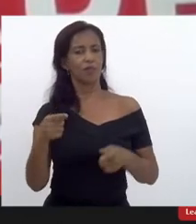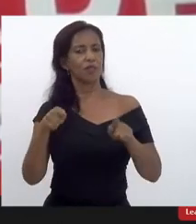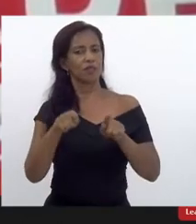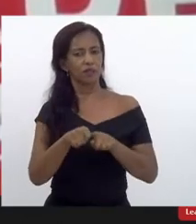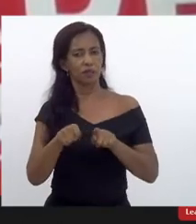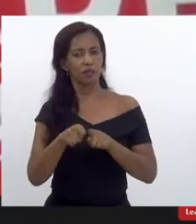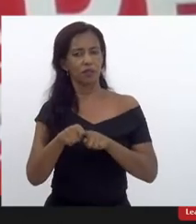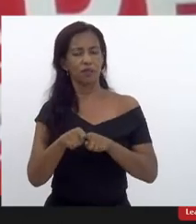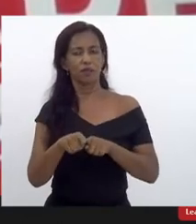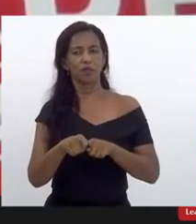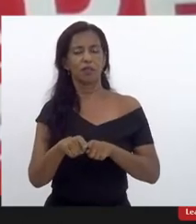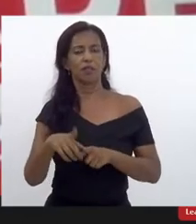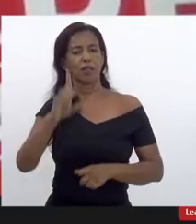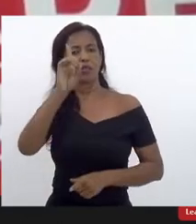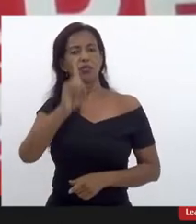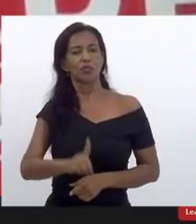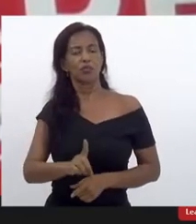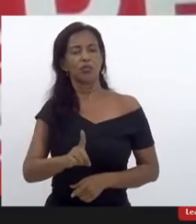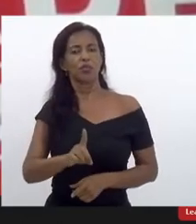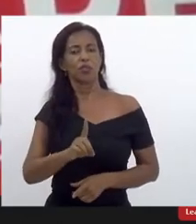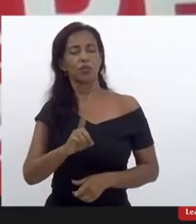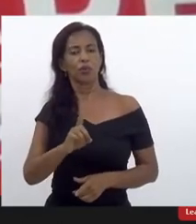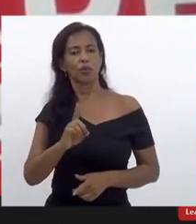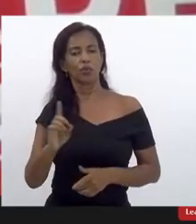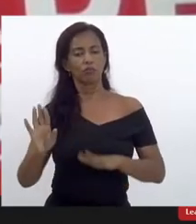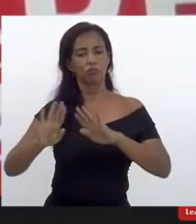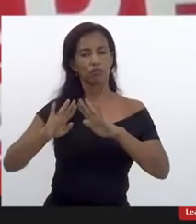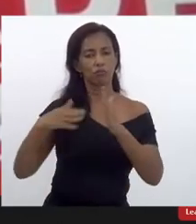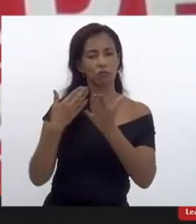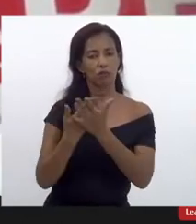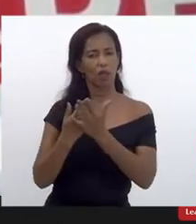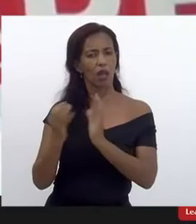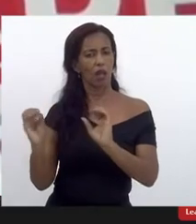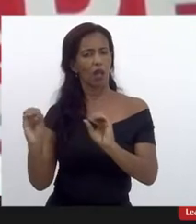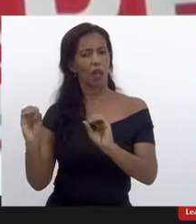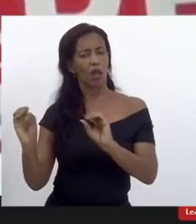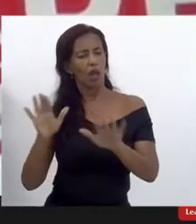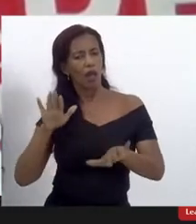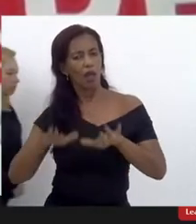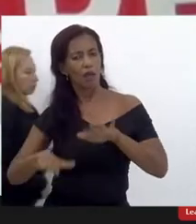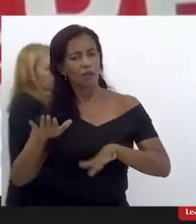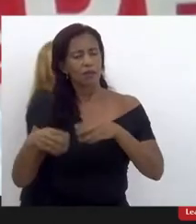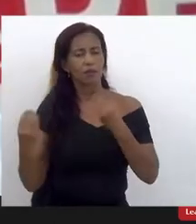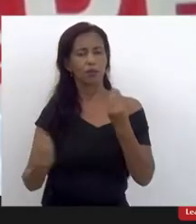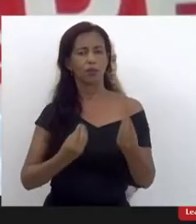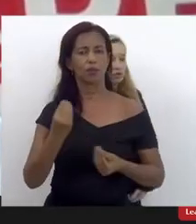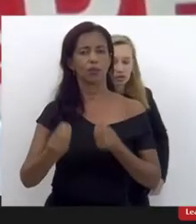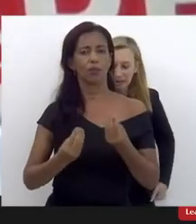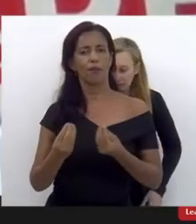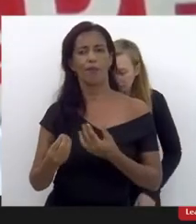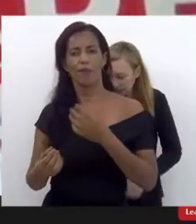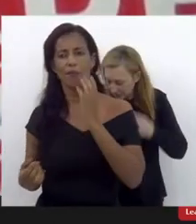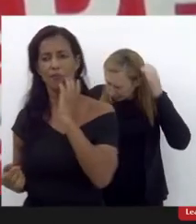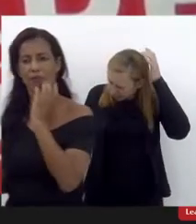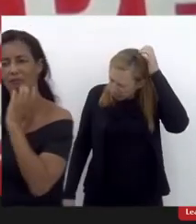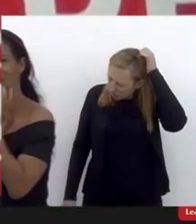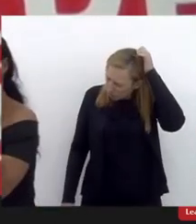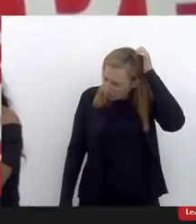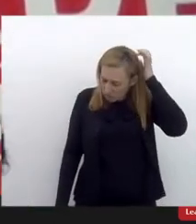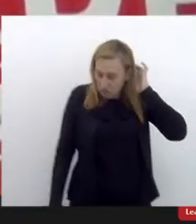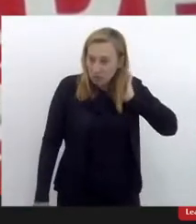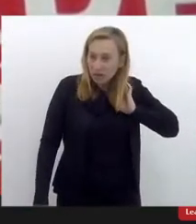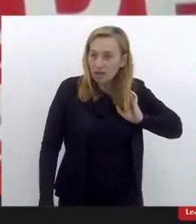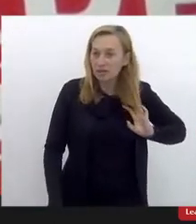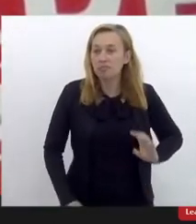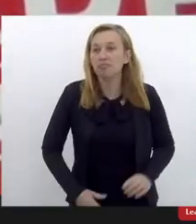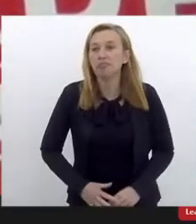recebemos denúncias de diretores das nossas unidades do superior, que nem todos, assim como a representante do Fórum de Diretores